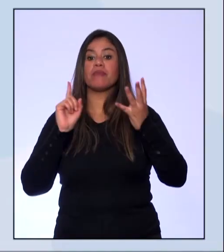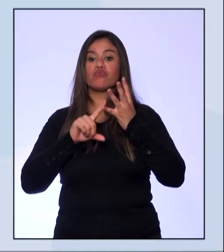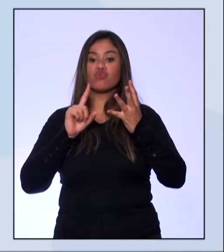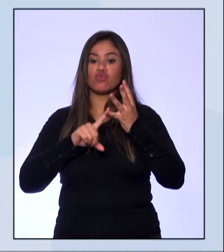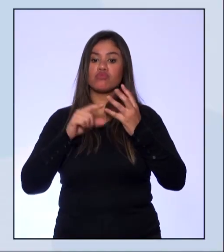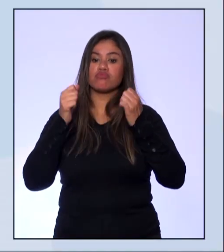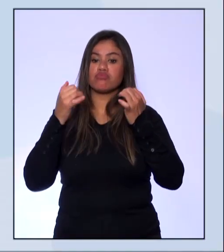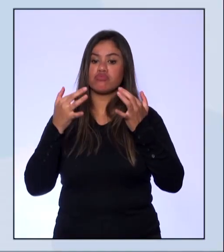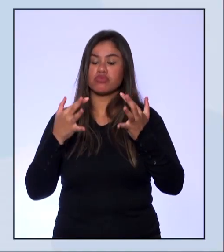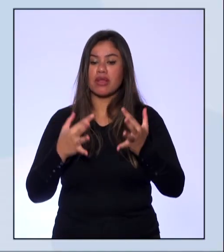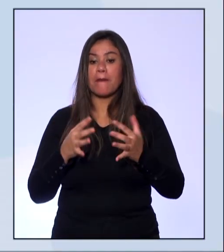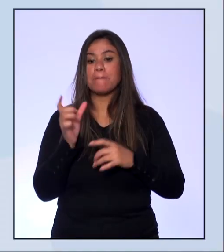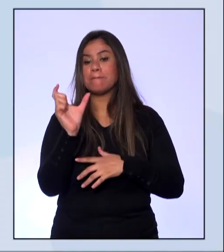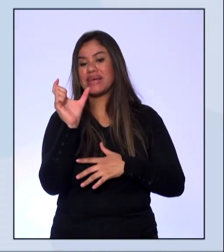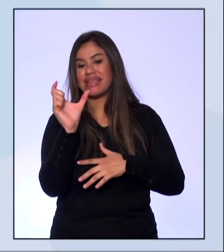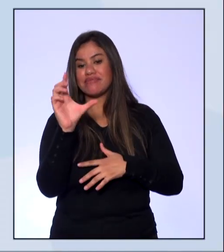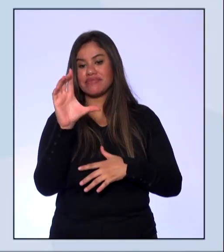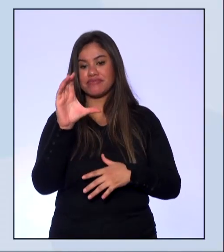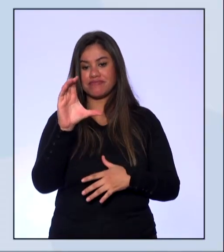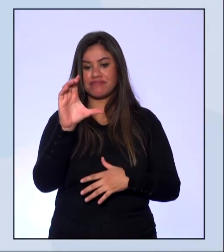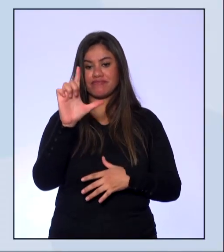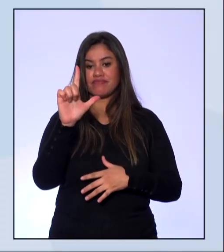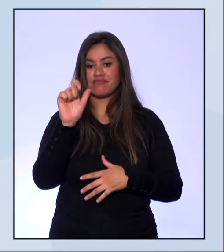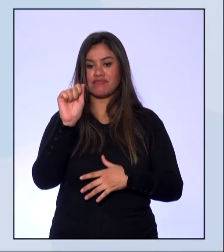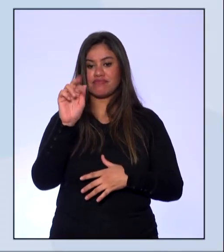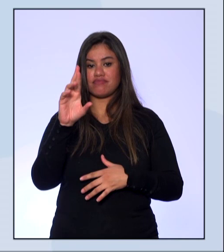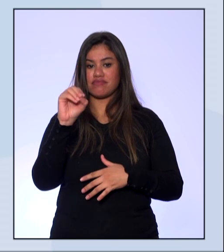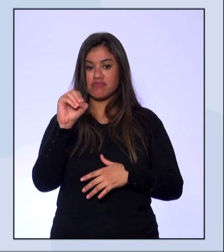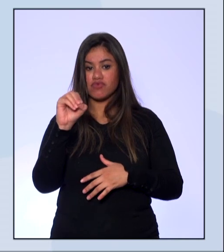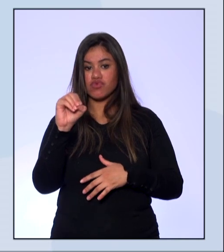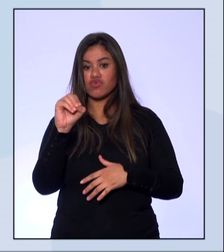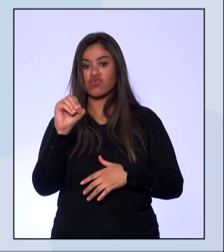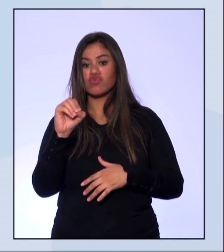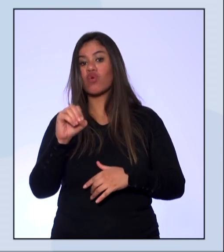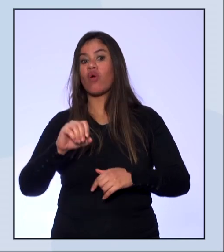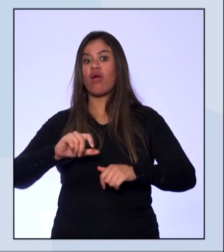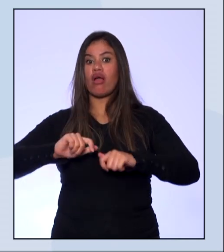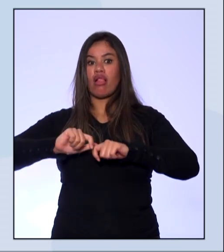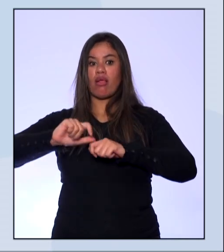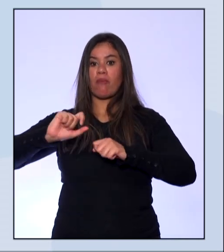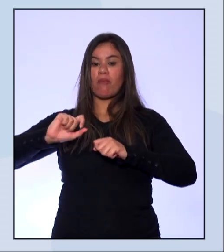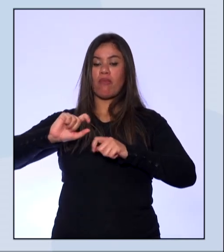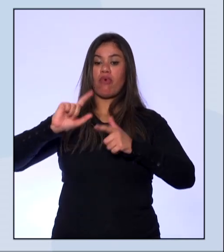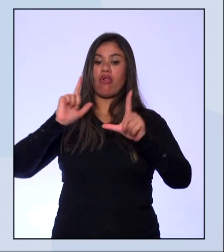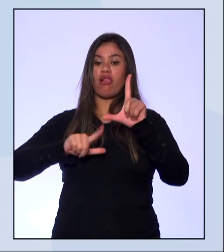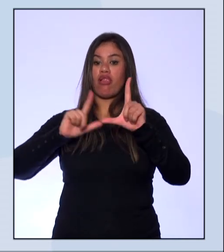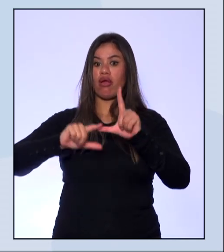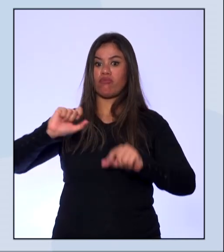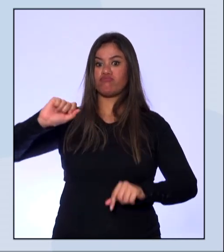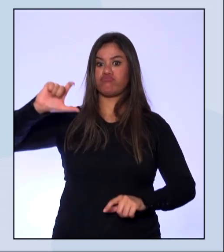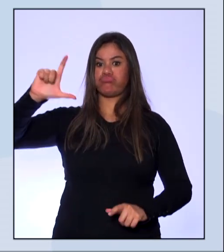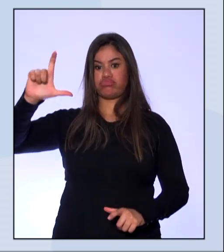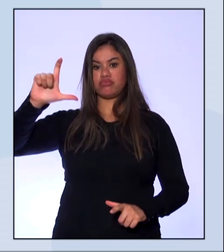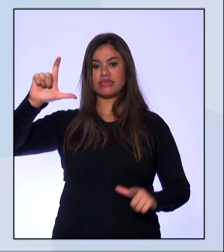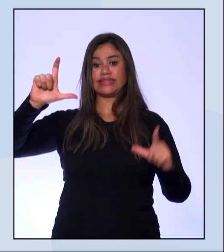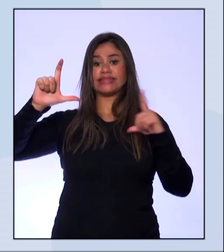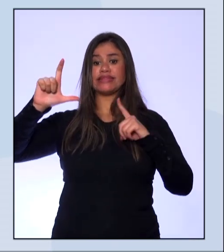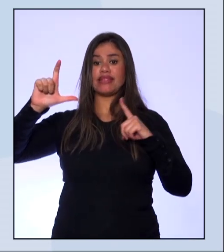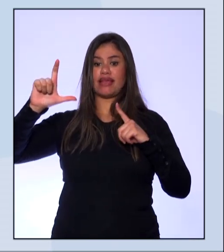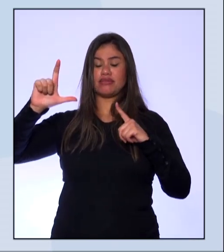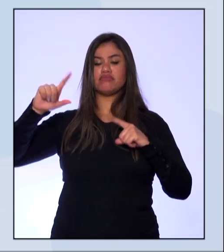texto, a palavra claro aparece grafada com letras maiúsculas. Por que